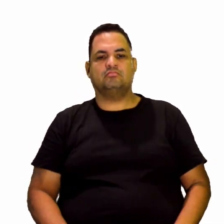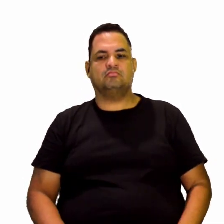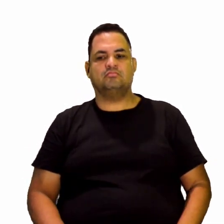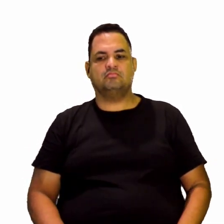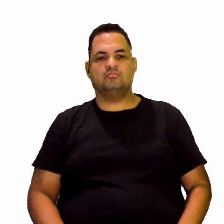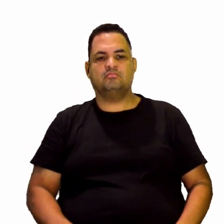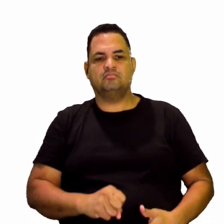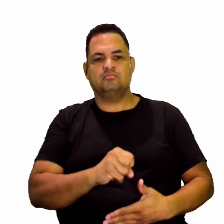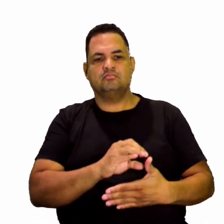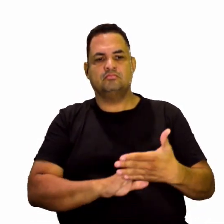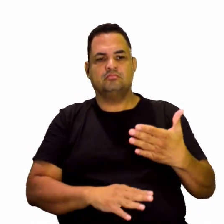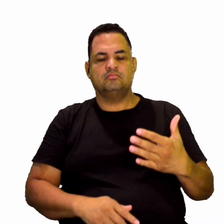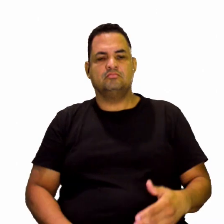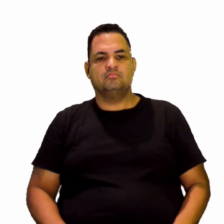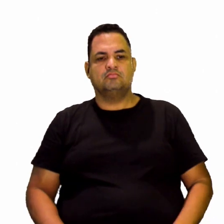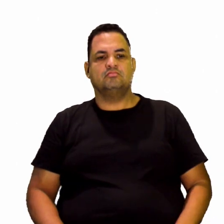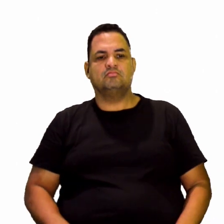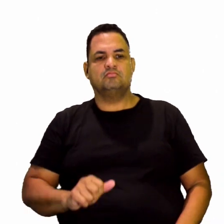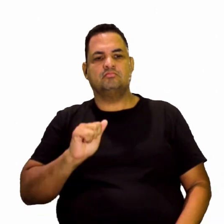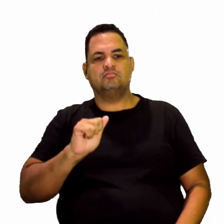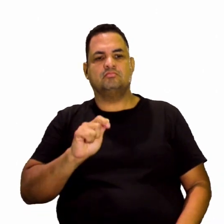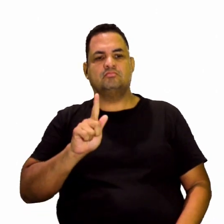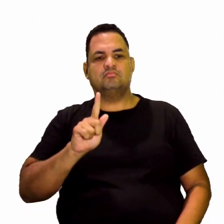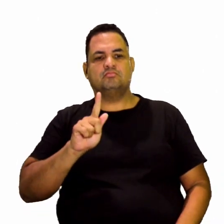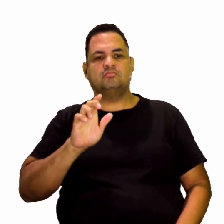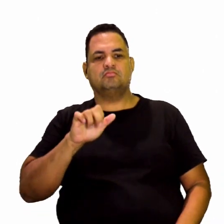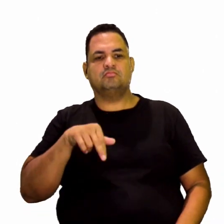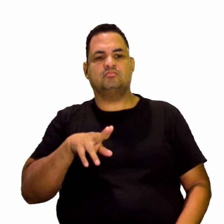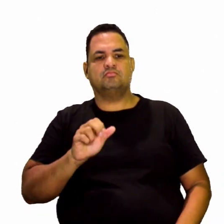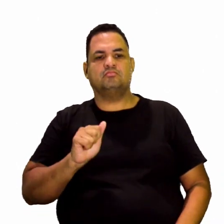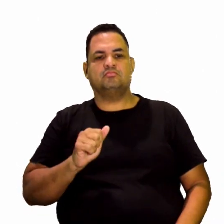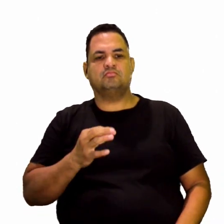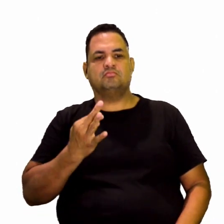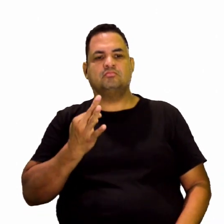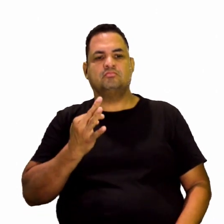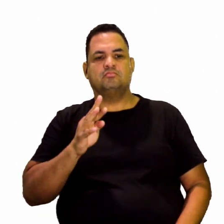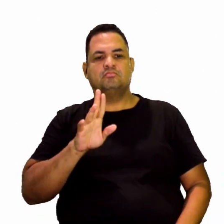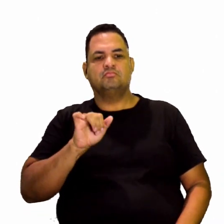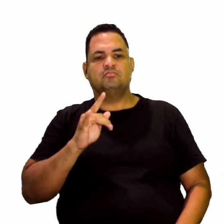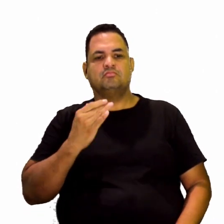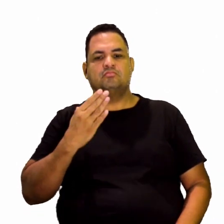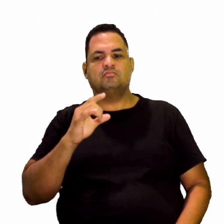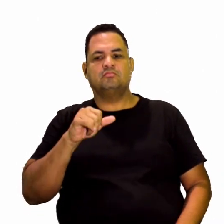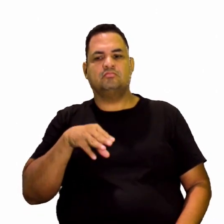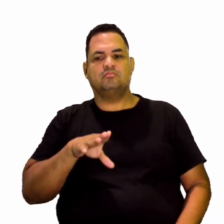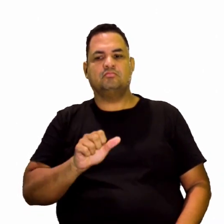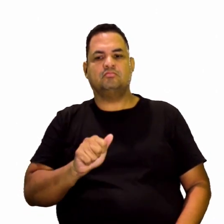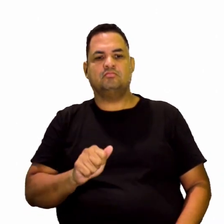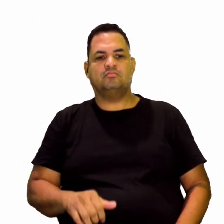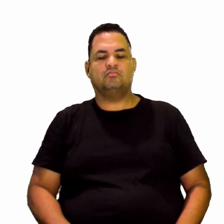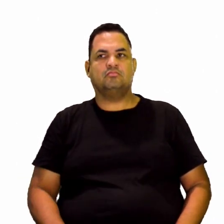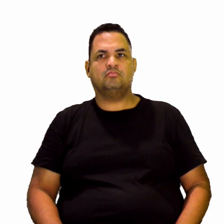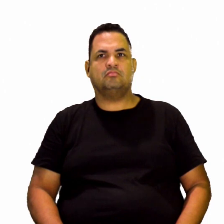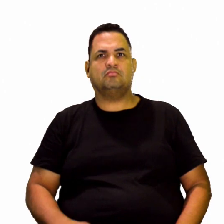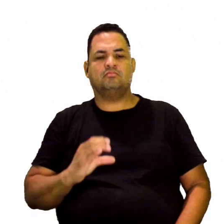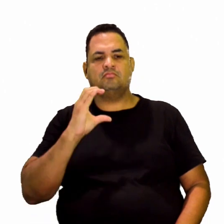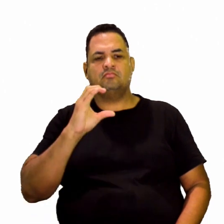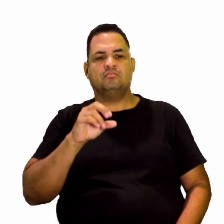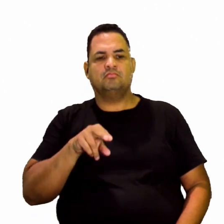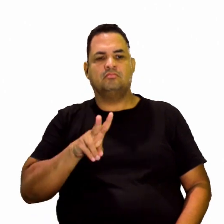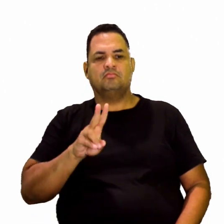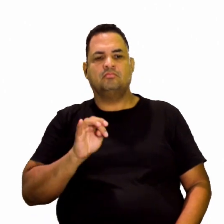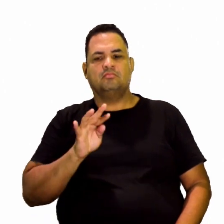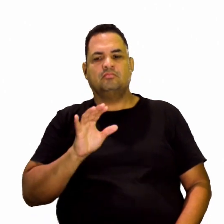para as alternativas? Vamos lá. Letra A, genoma. Letra B, transcriptona. Letra